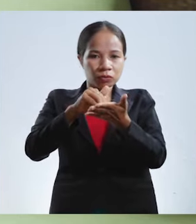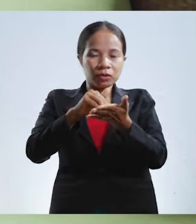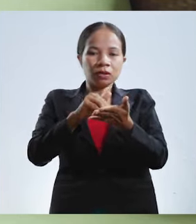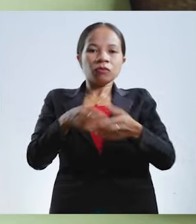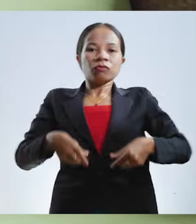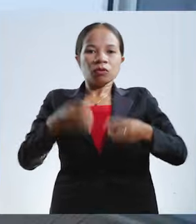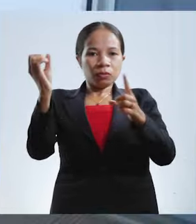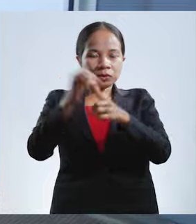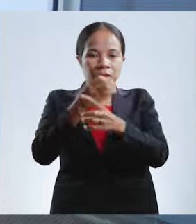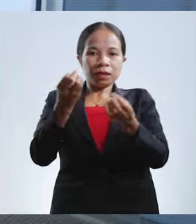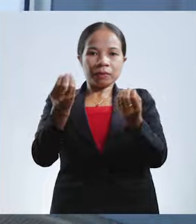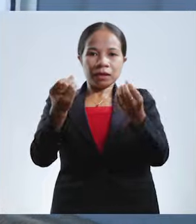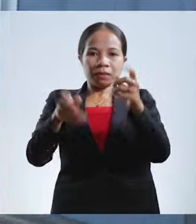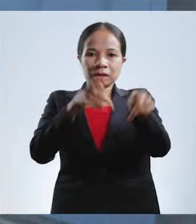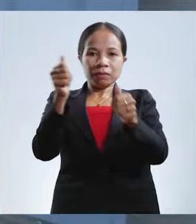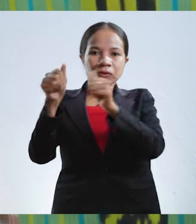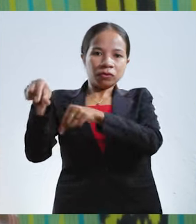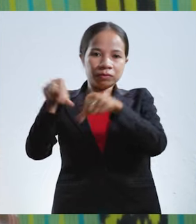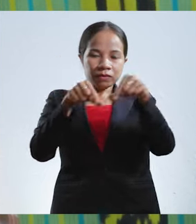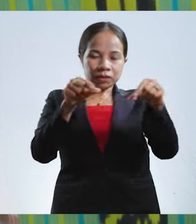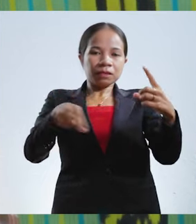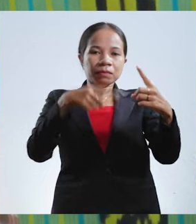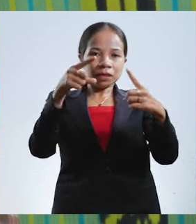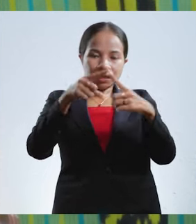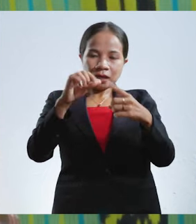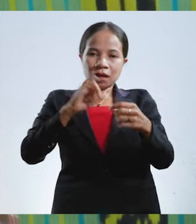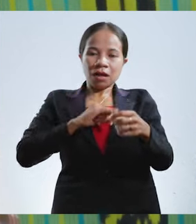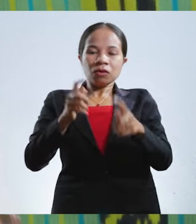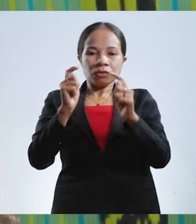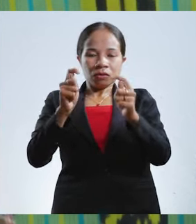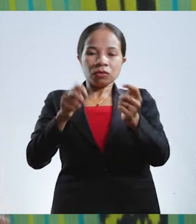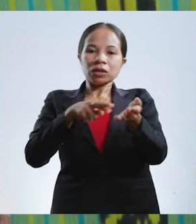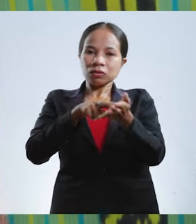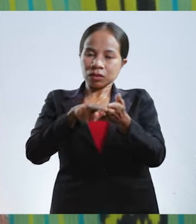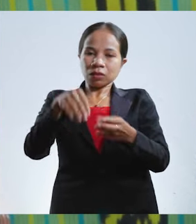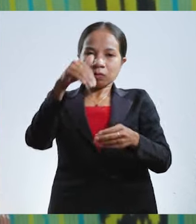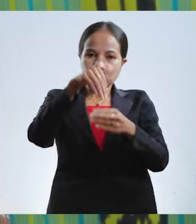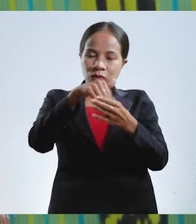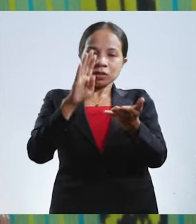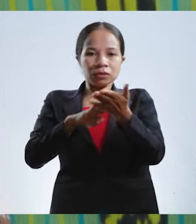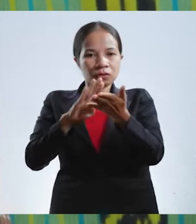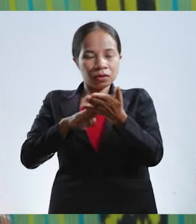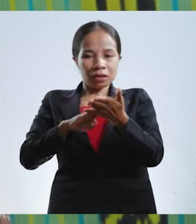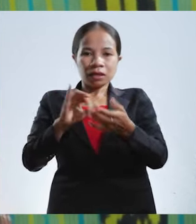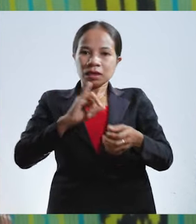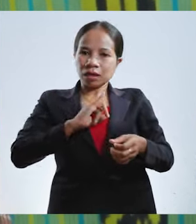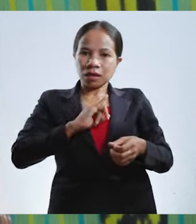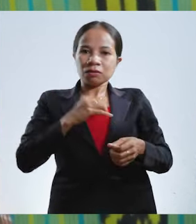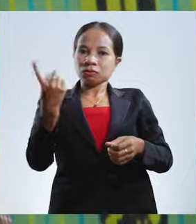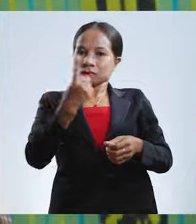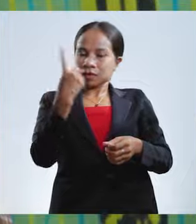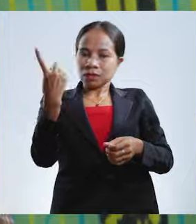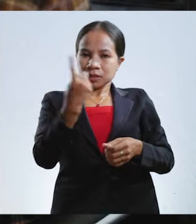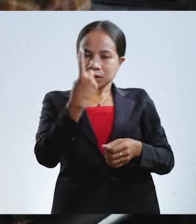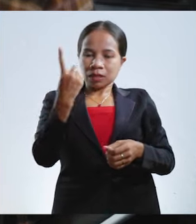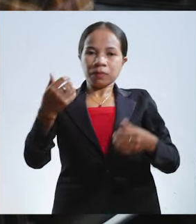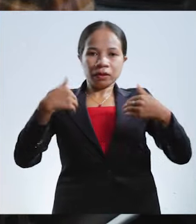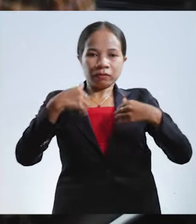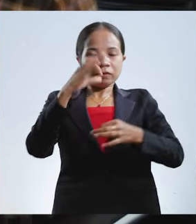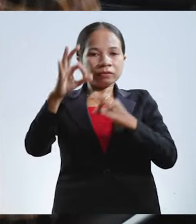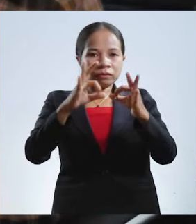a emo ou deficiência. Barreira, ao coco ato aplica a bolsa, ira, né, how sempre